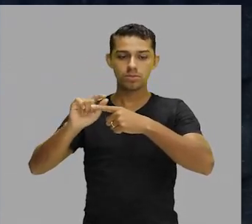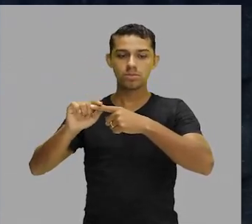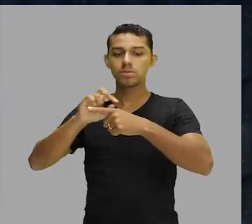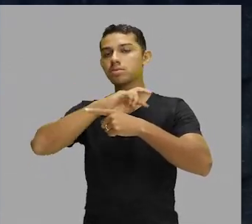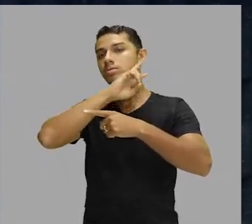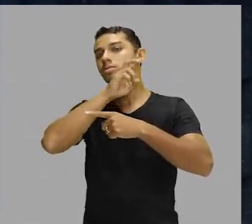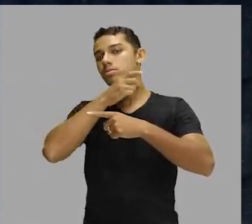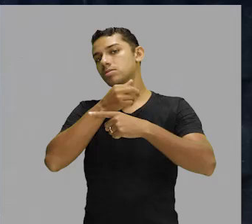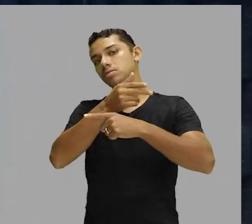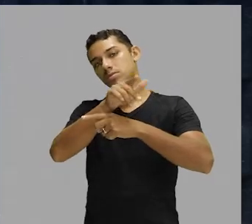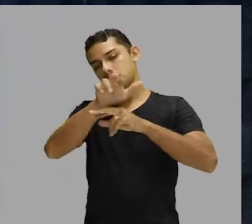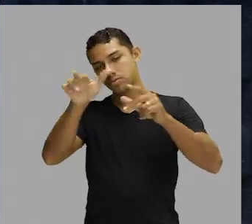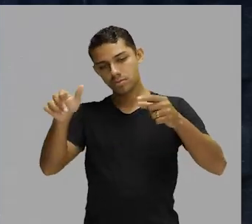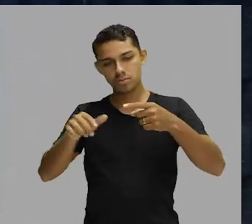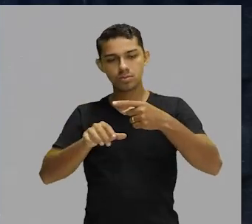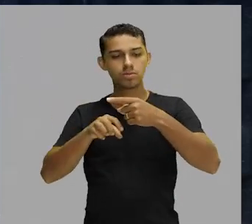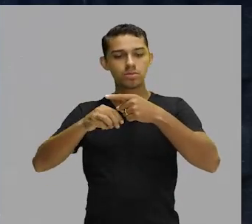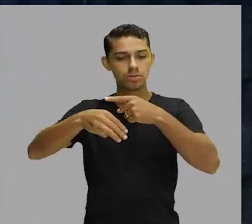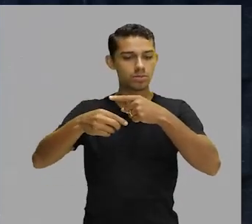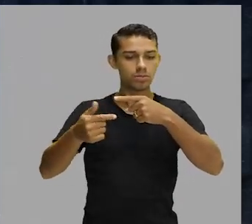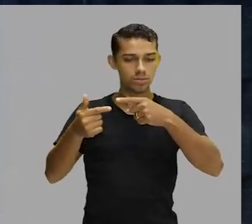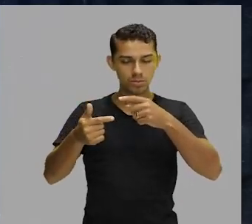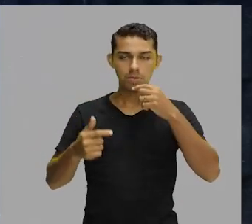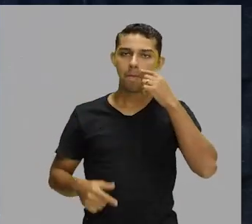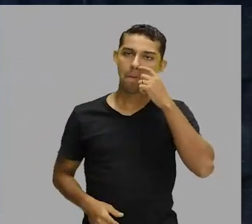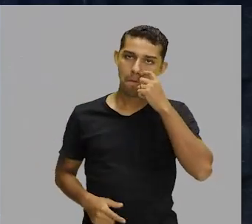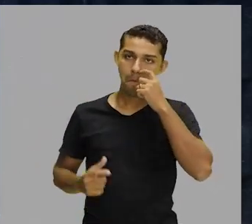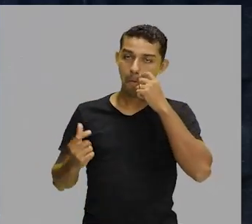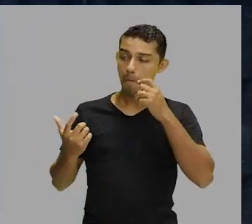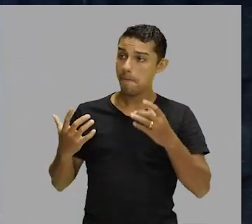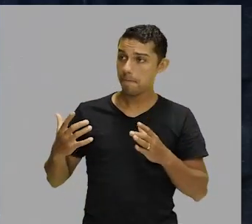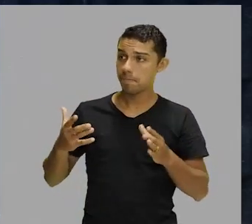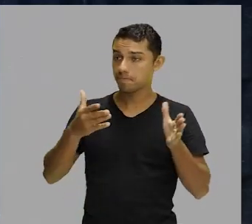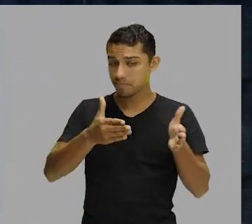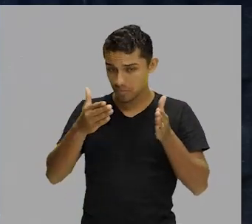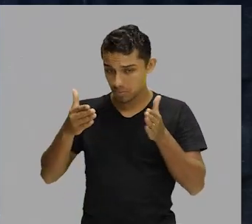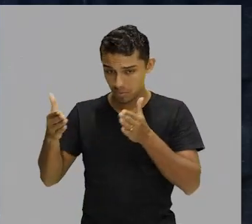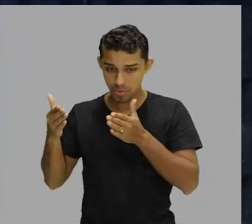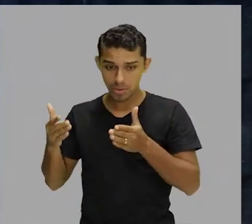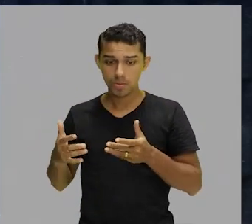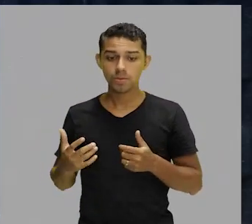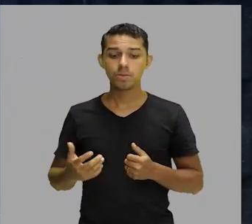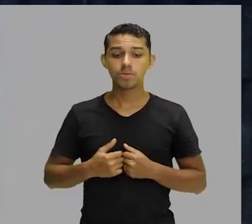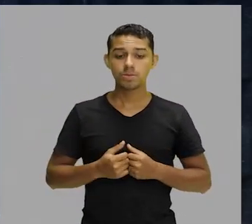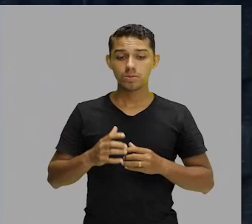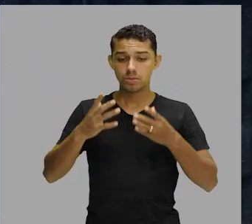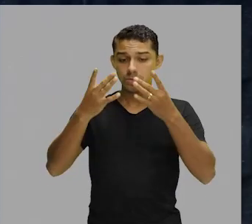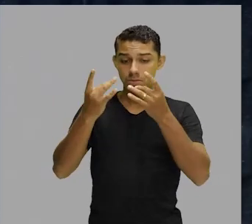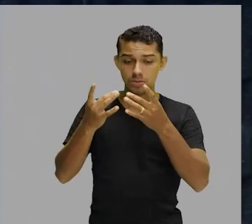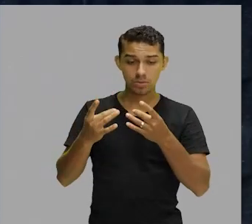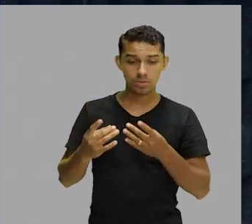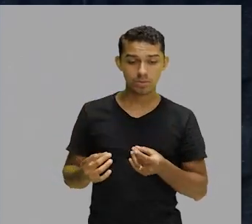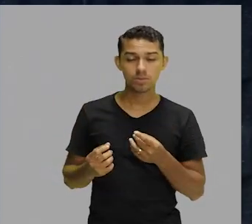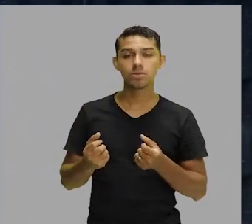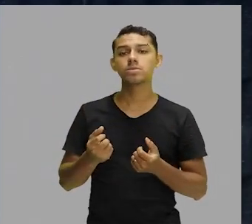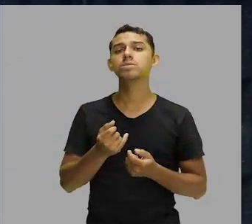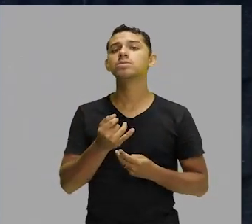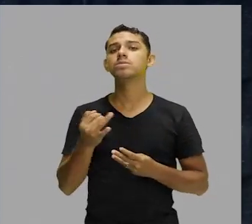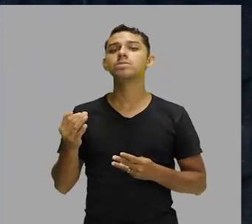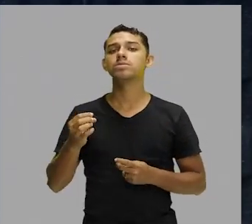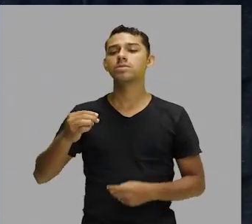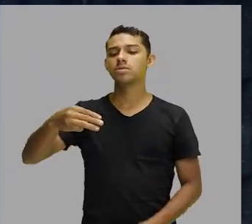répteis ou cobras, né, por metro quadrado, ou seja, em cada nível trófico ele está especificando a